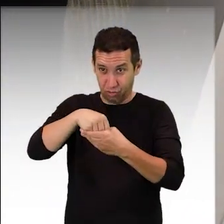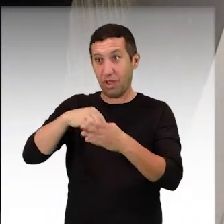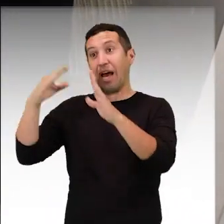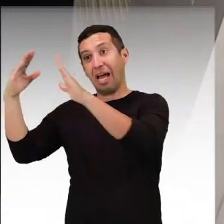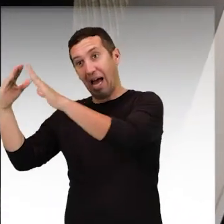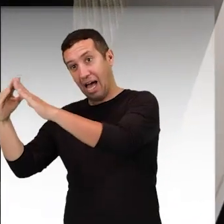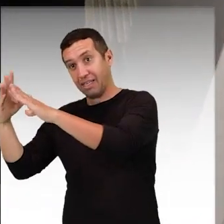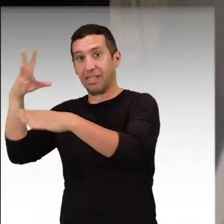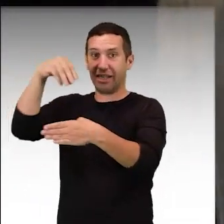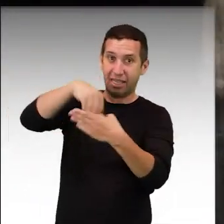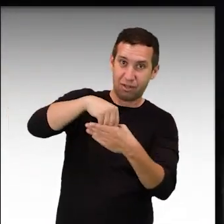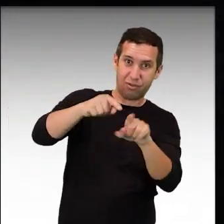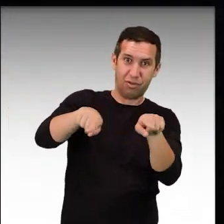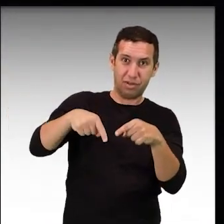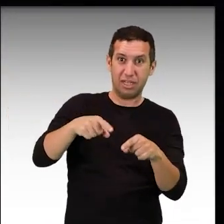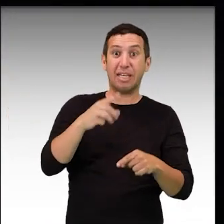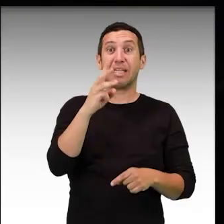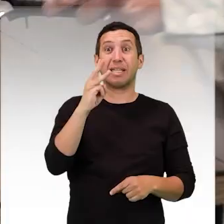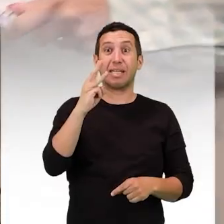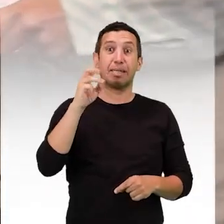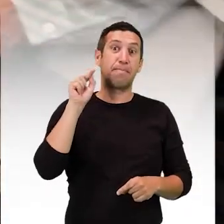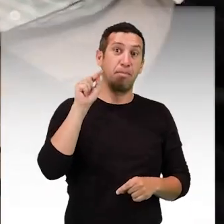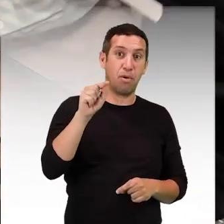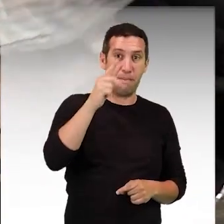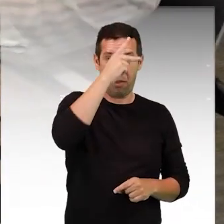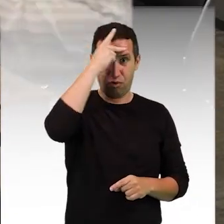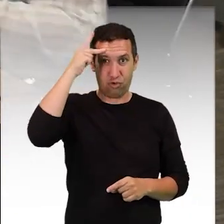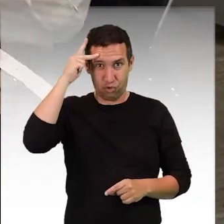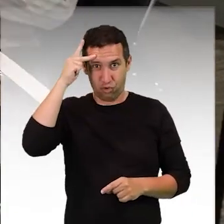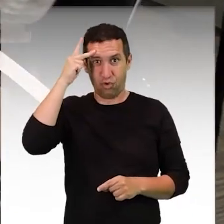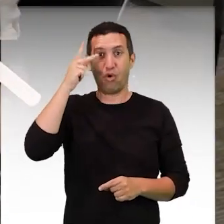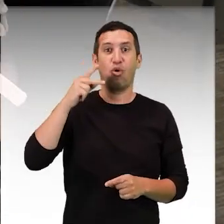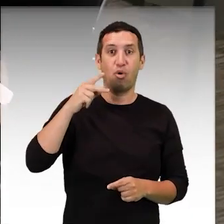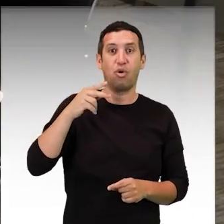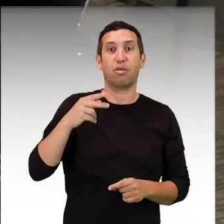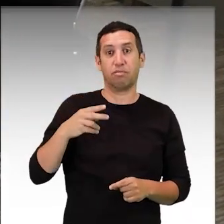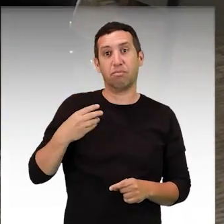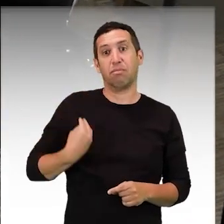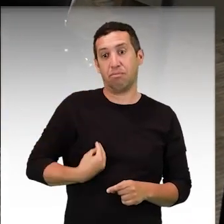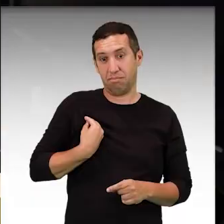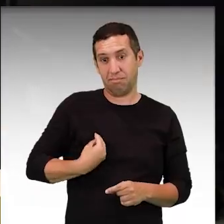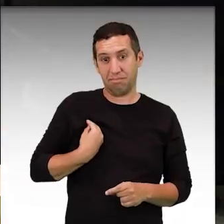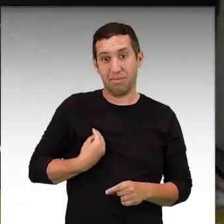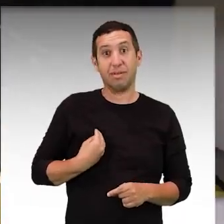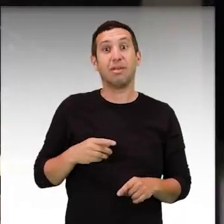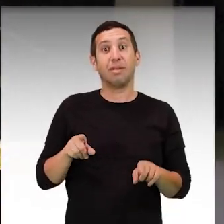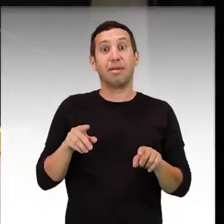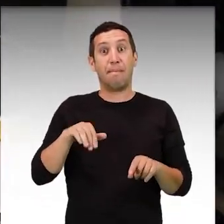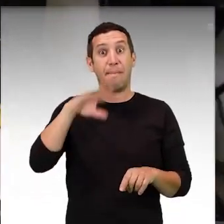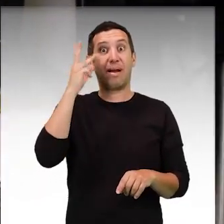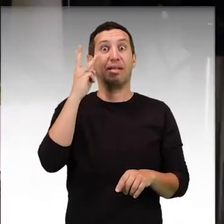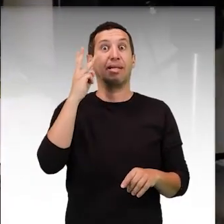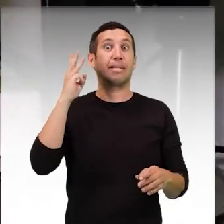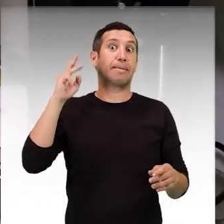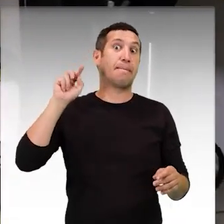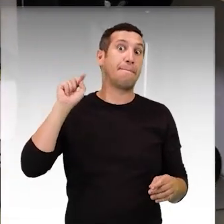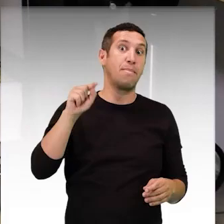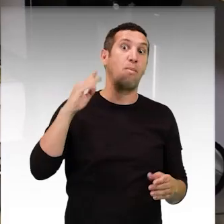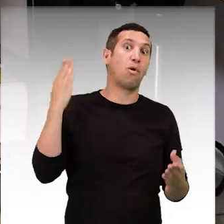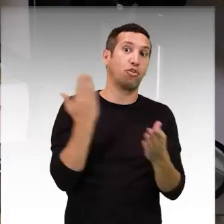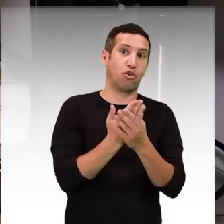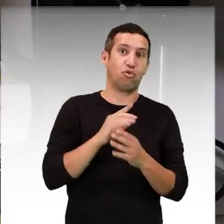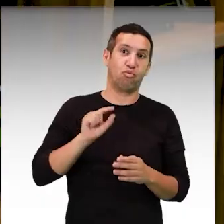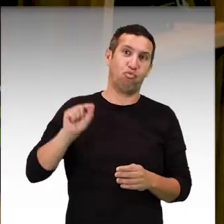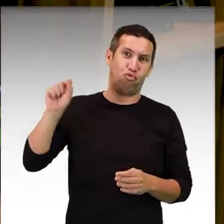pessoas trabalhando. Atualmente, são cerca de 3.300 clientes ativos e quase 6.000 processos em